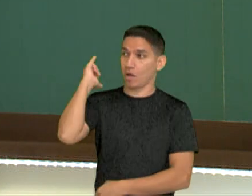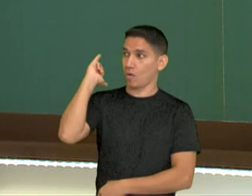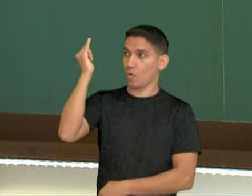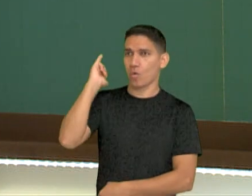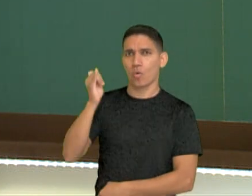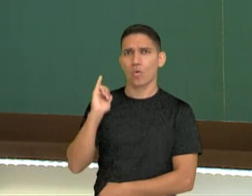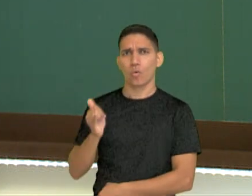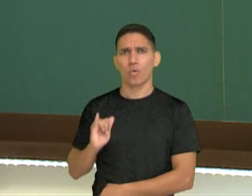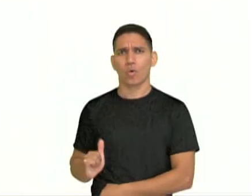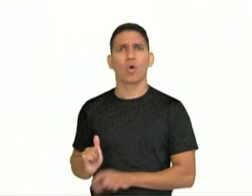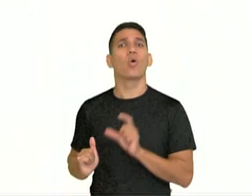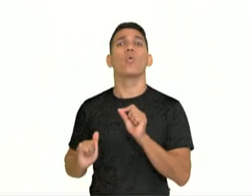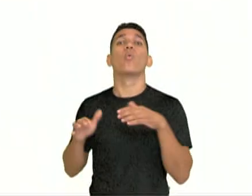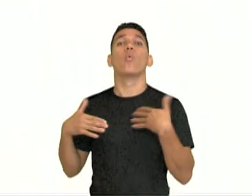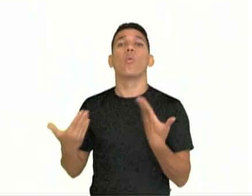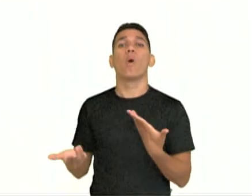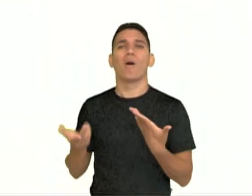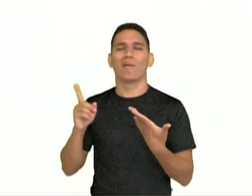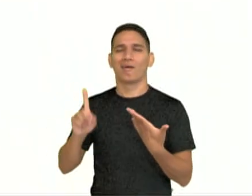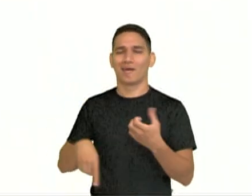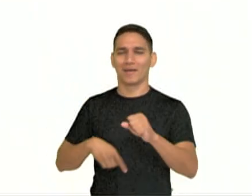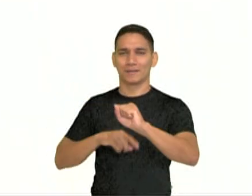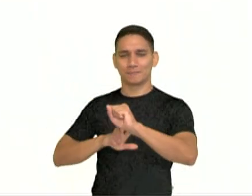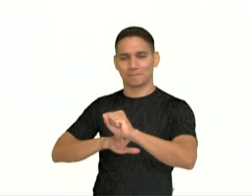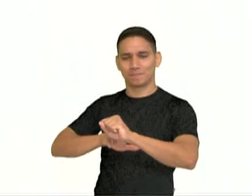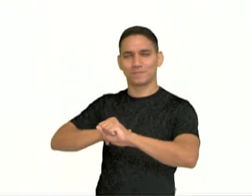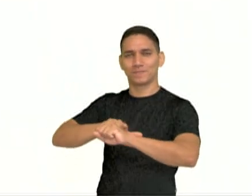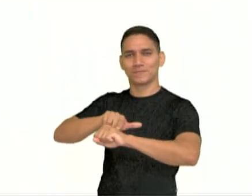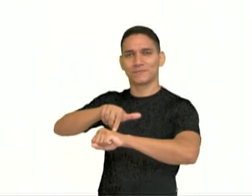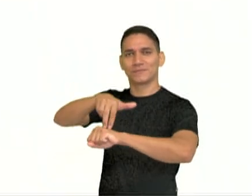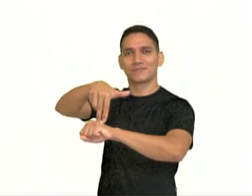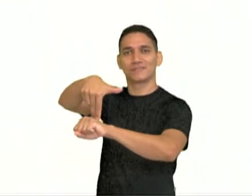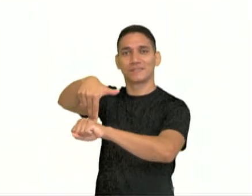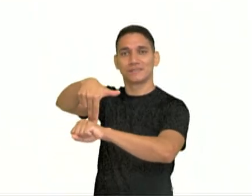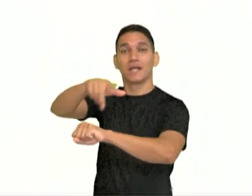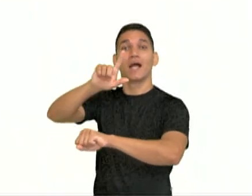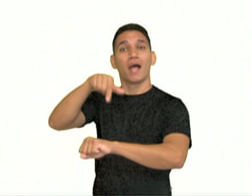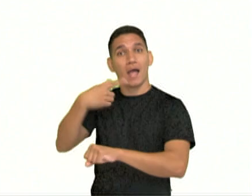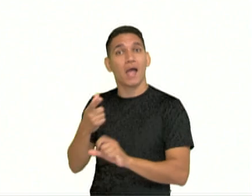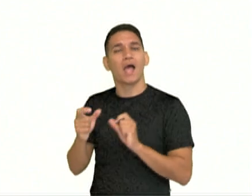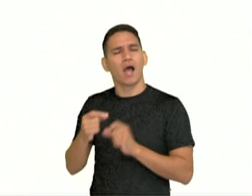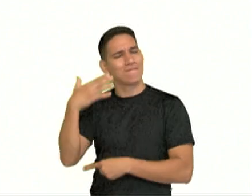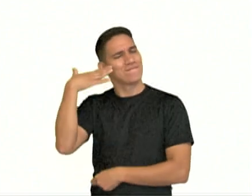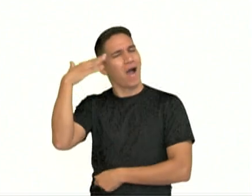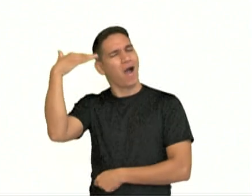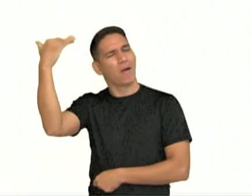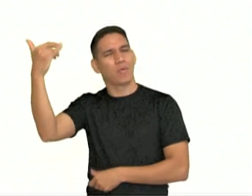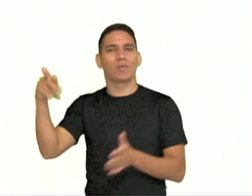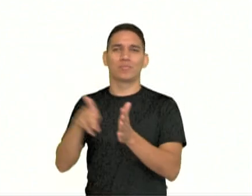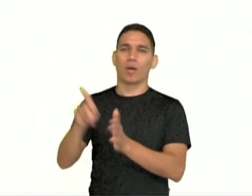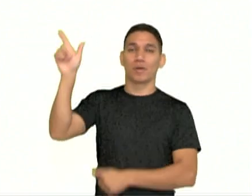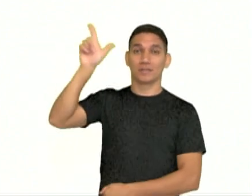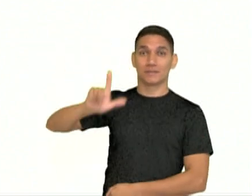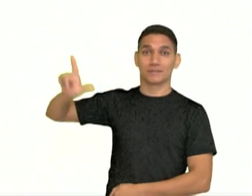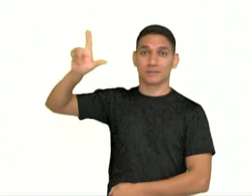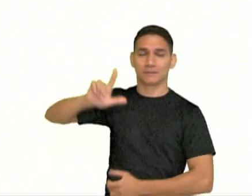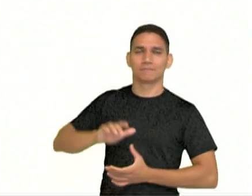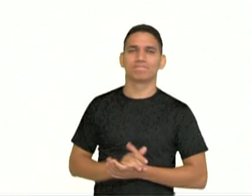né? Qual é ele? O Pequeno Príncipe, né? Então, um romance bastante famoso da nossa